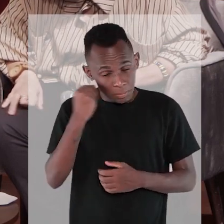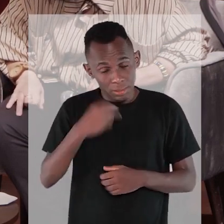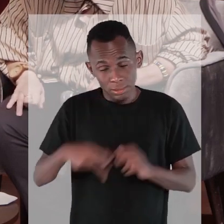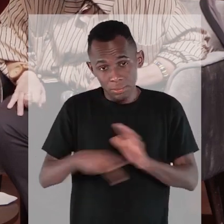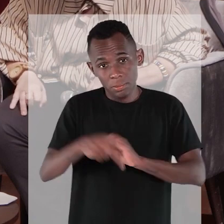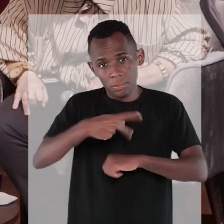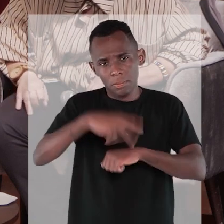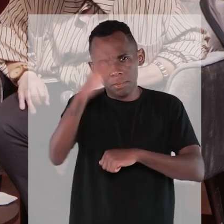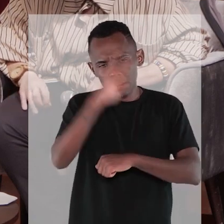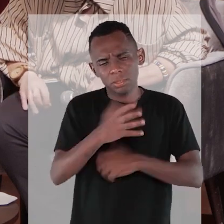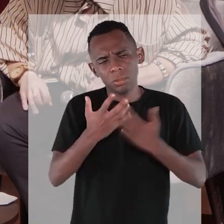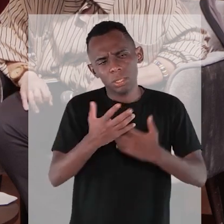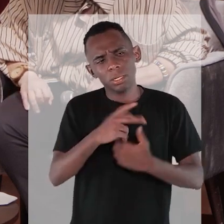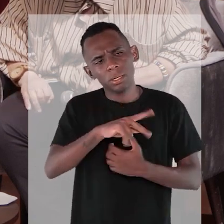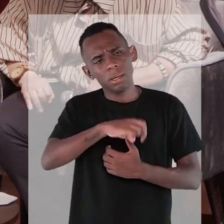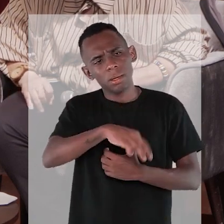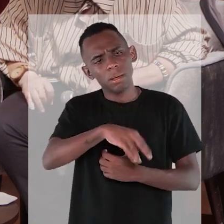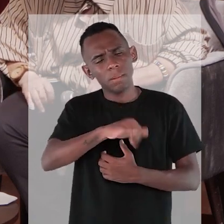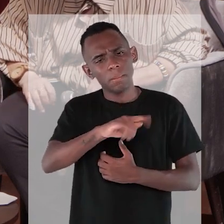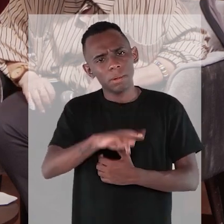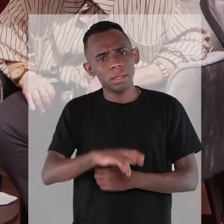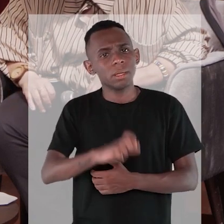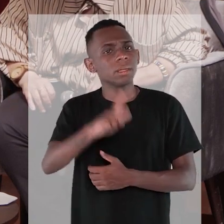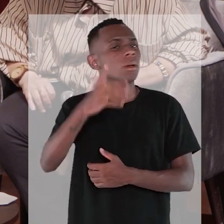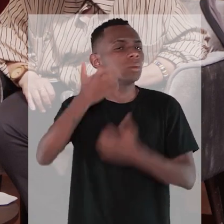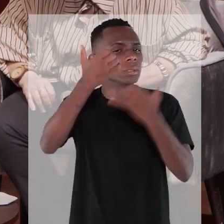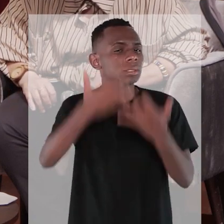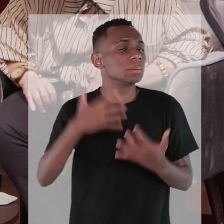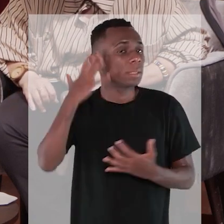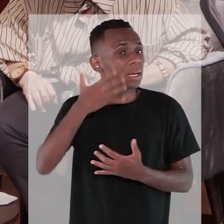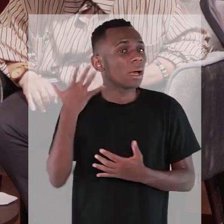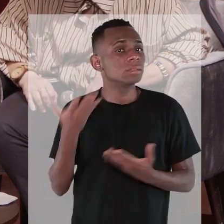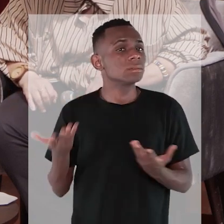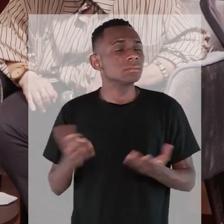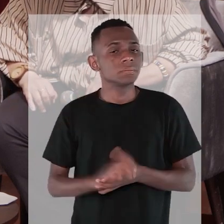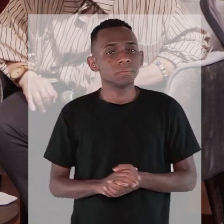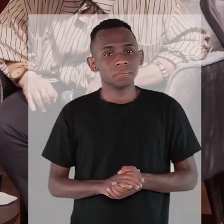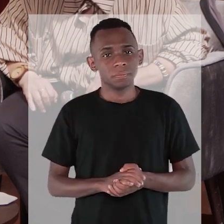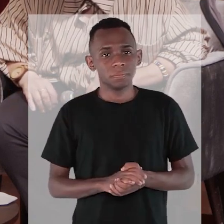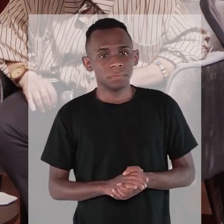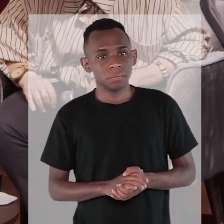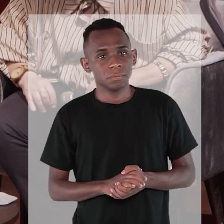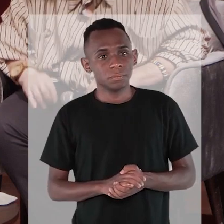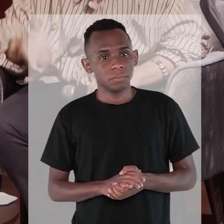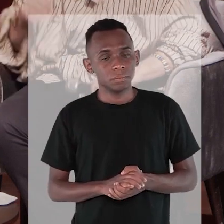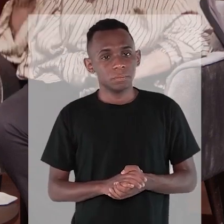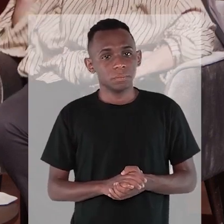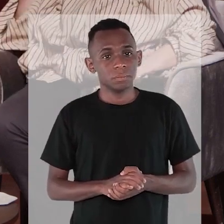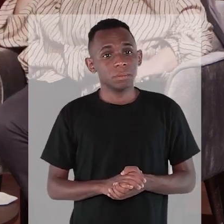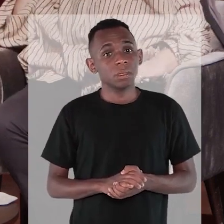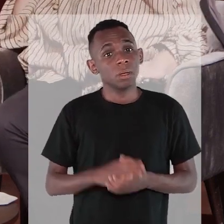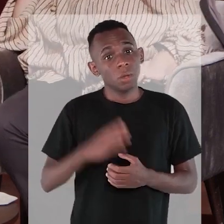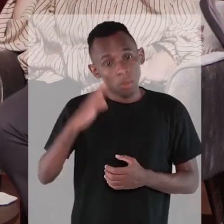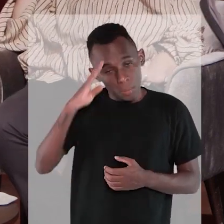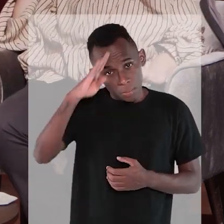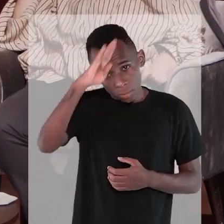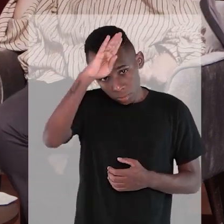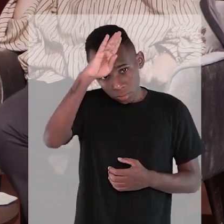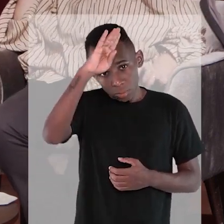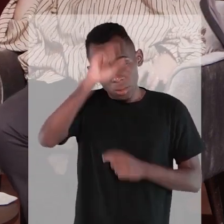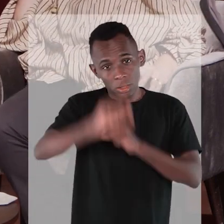queria passar a bola para o Miguel. Obrigado. Não, para ser totalmente justo com o Bolsonaro, ele recentemente